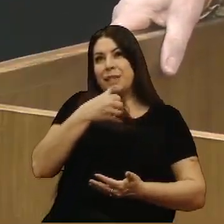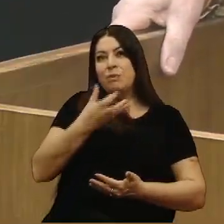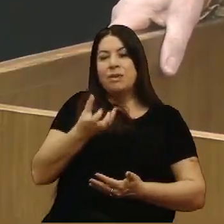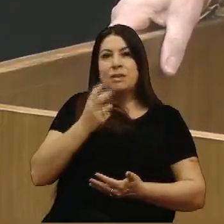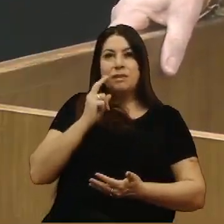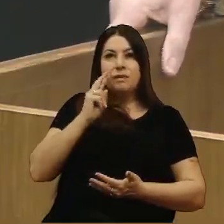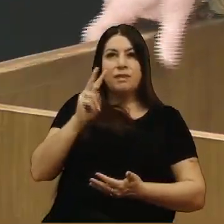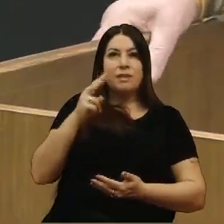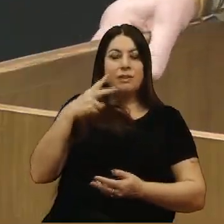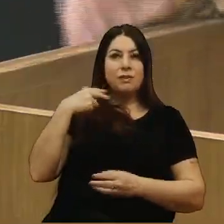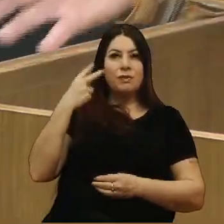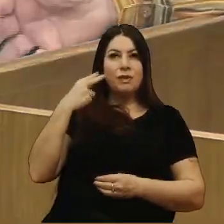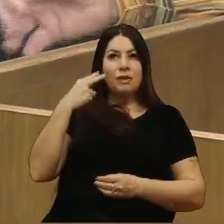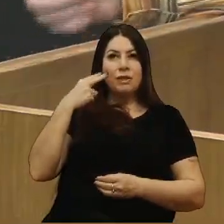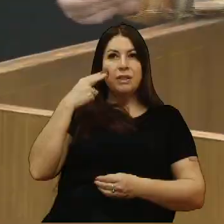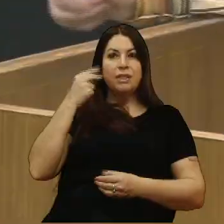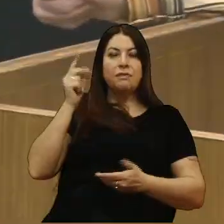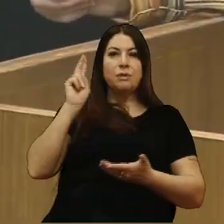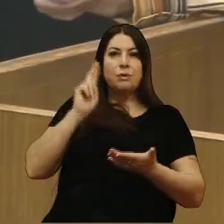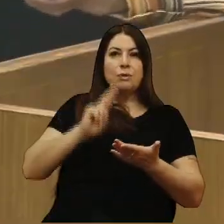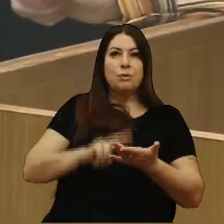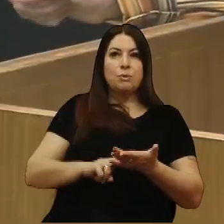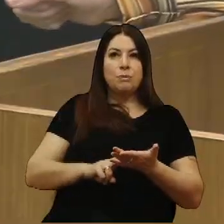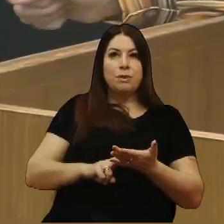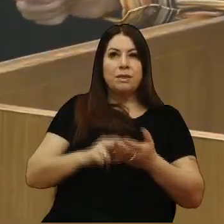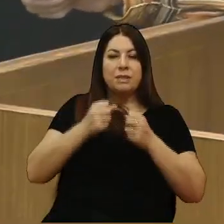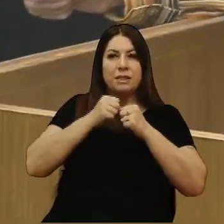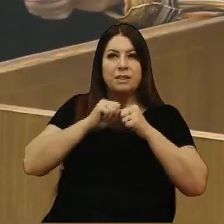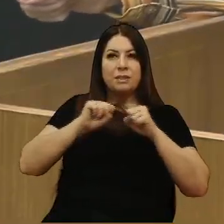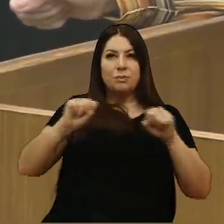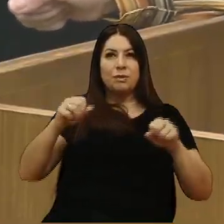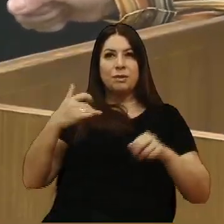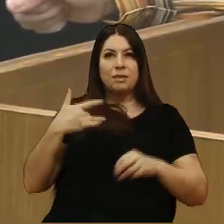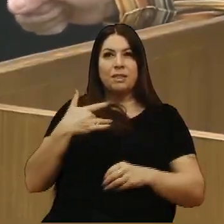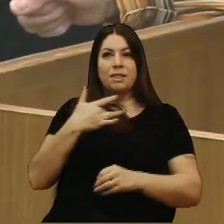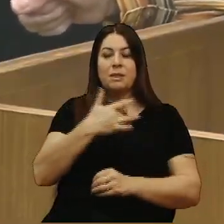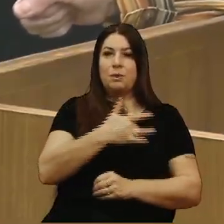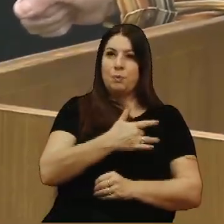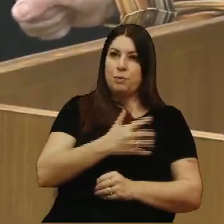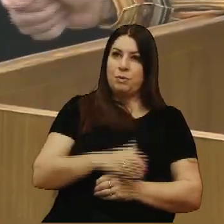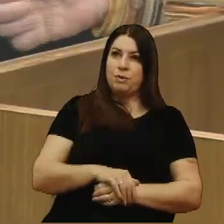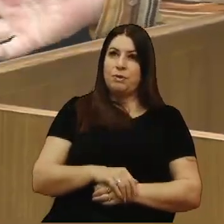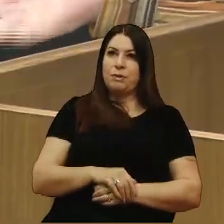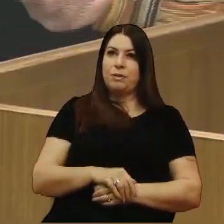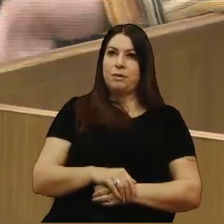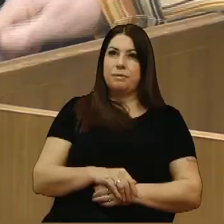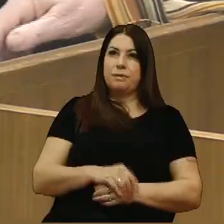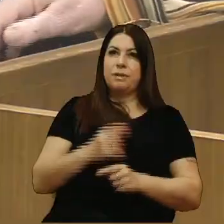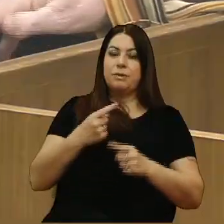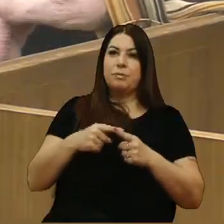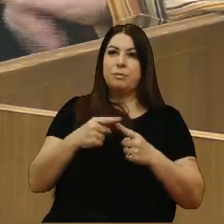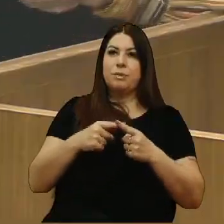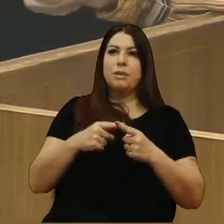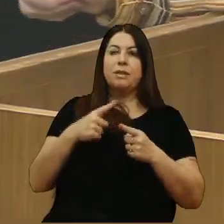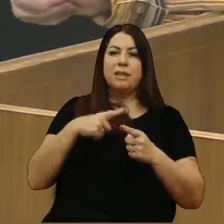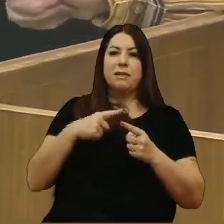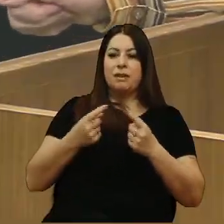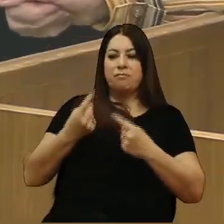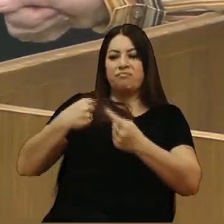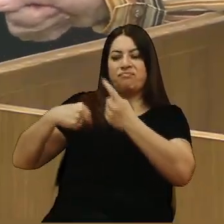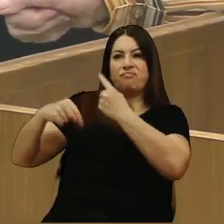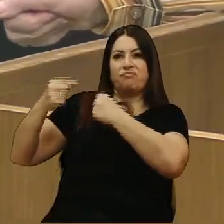o vereador que vai assumir a Secretaria da Saúde, porque houve um